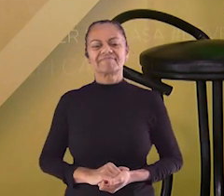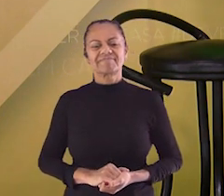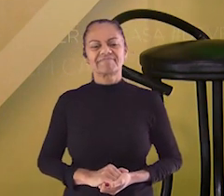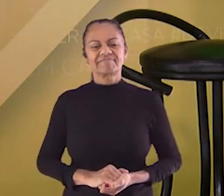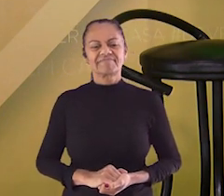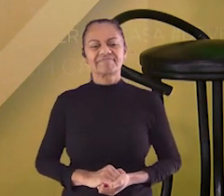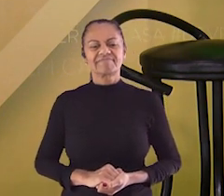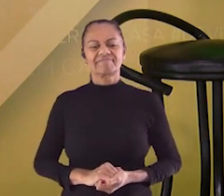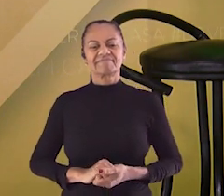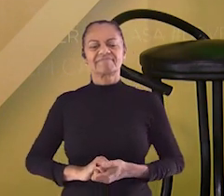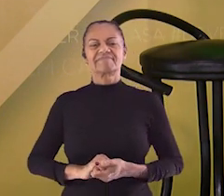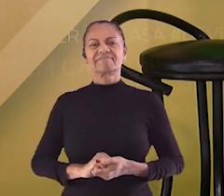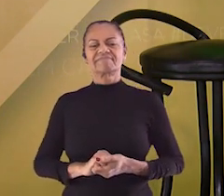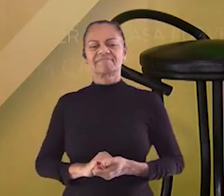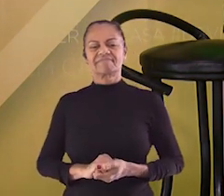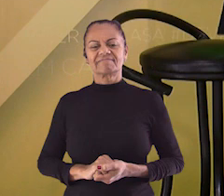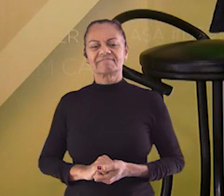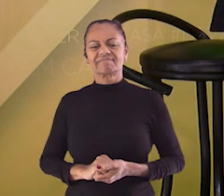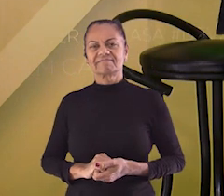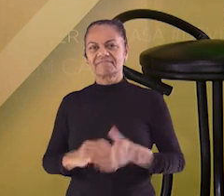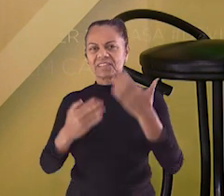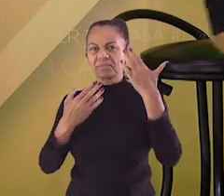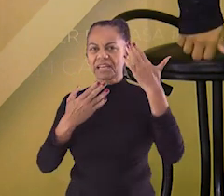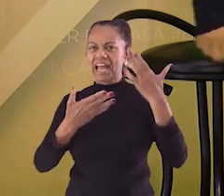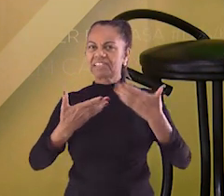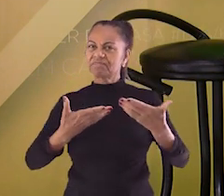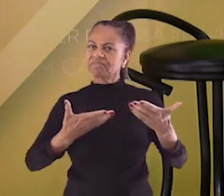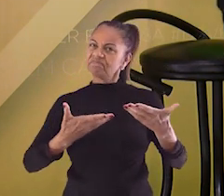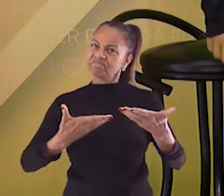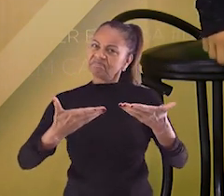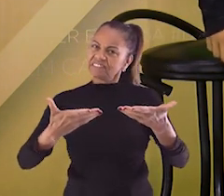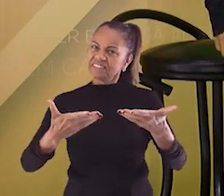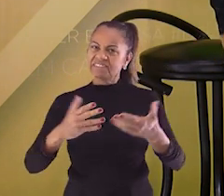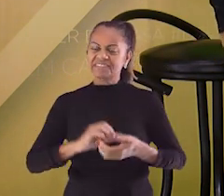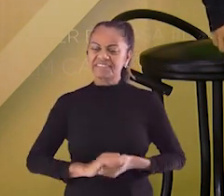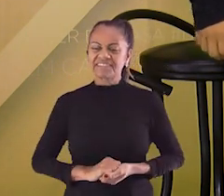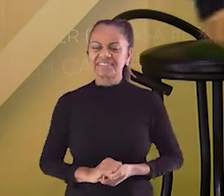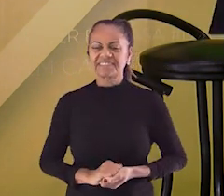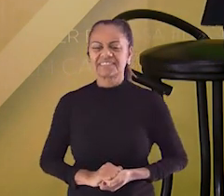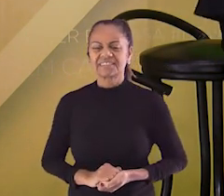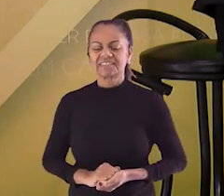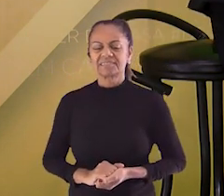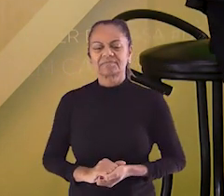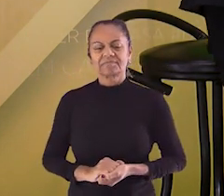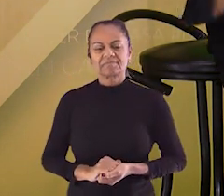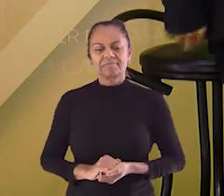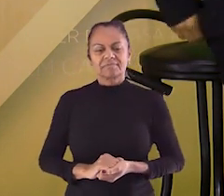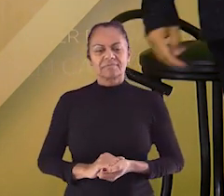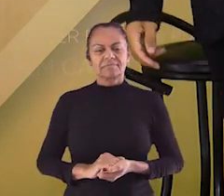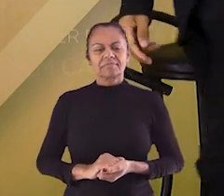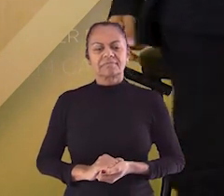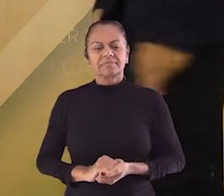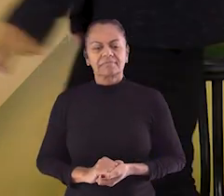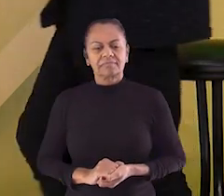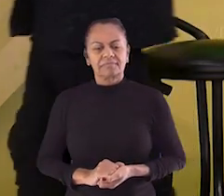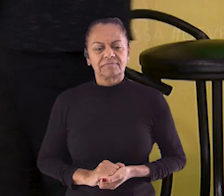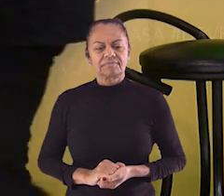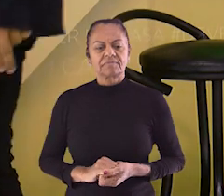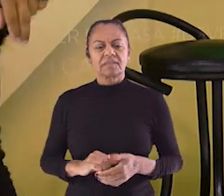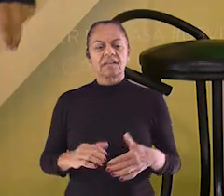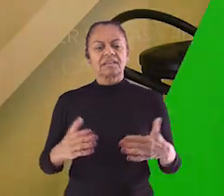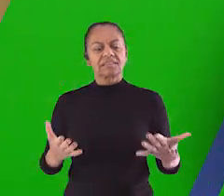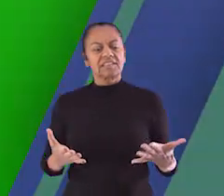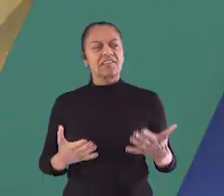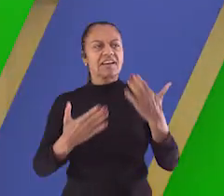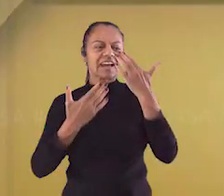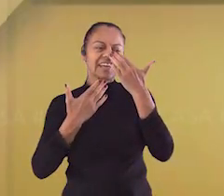coleguinha, exatamente. Não é legal, tá bom? Então, obrigado pelo convite. Eu que agradeço. Até mais.